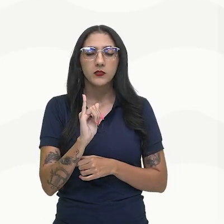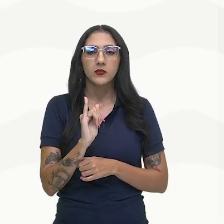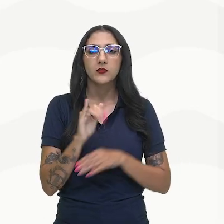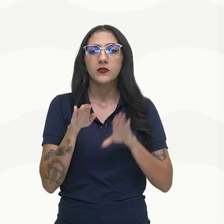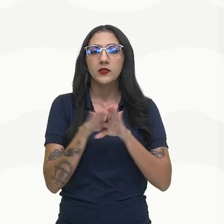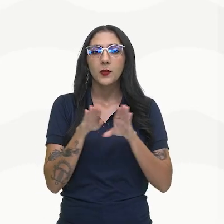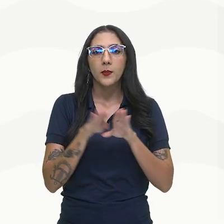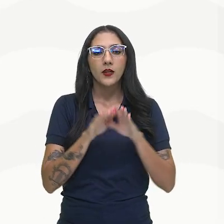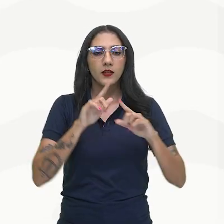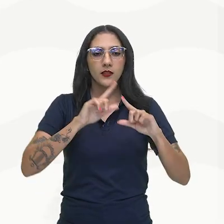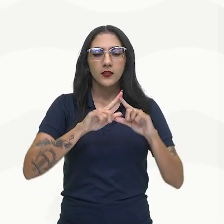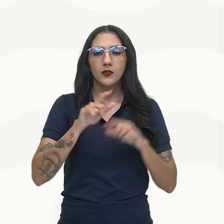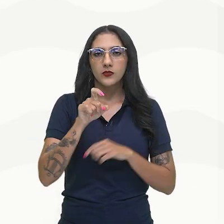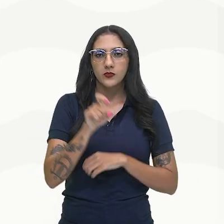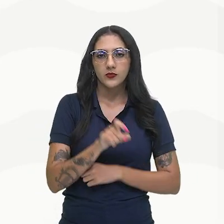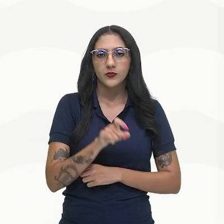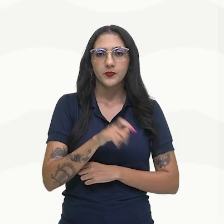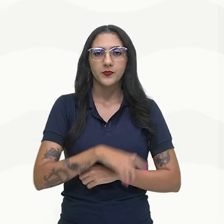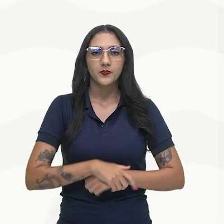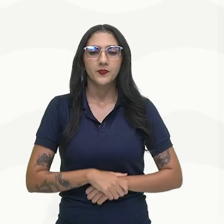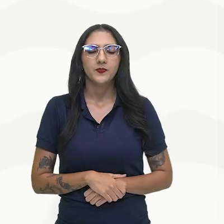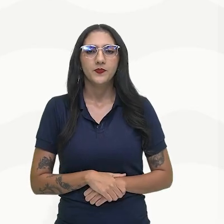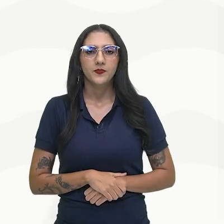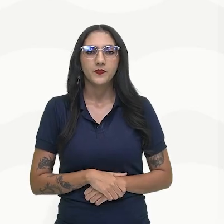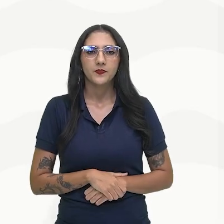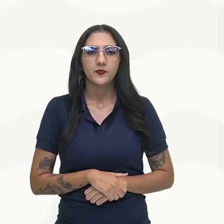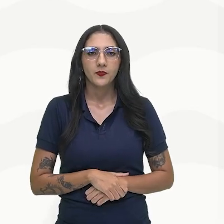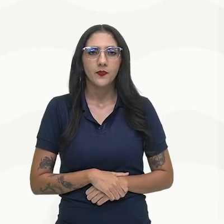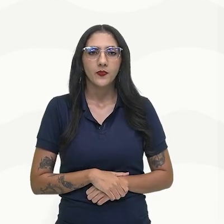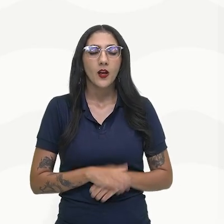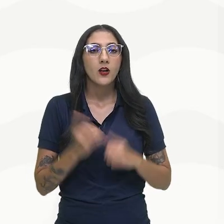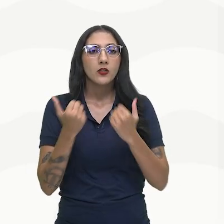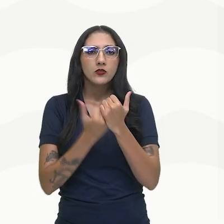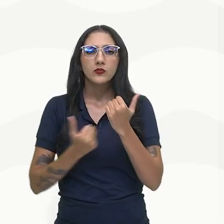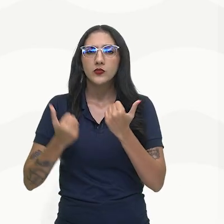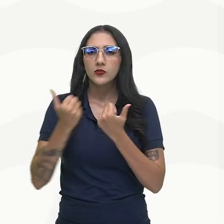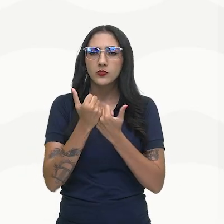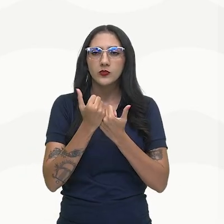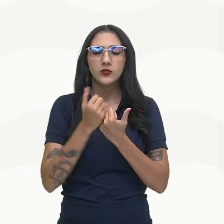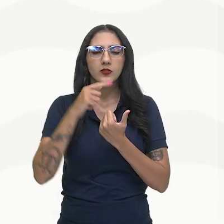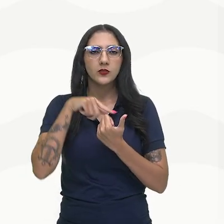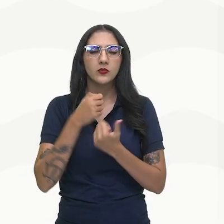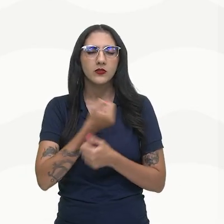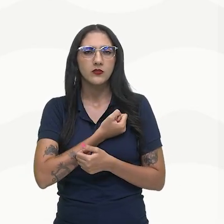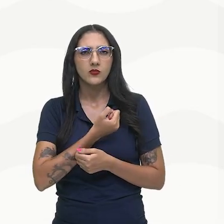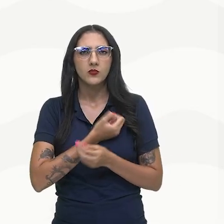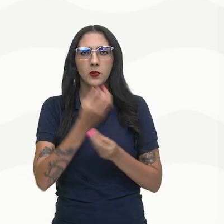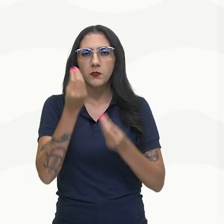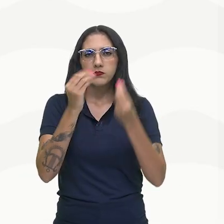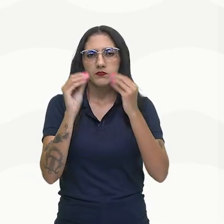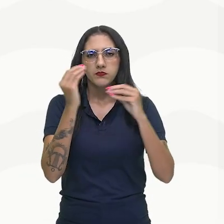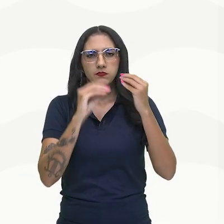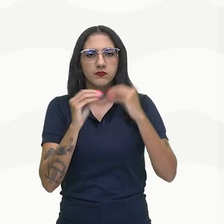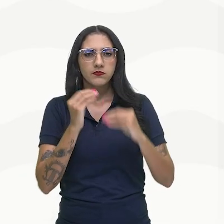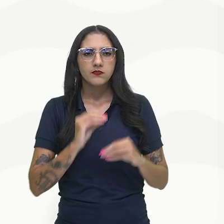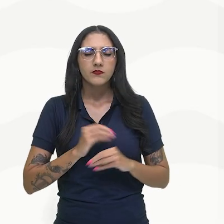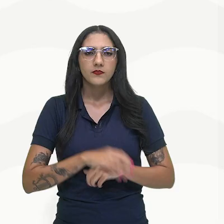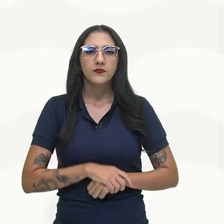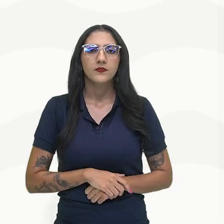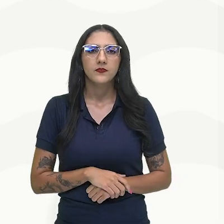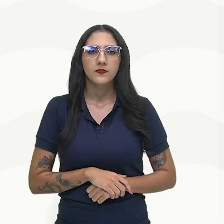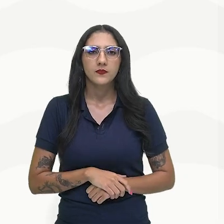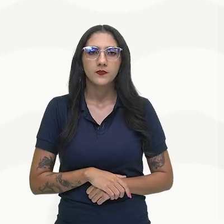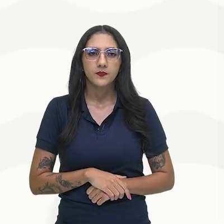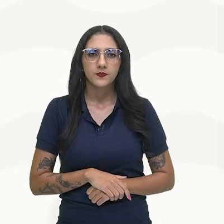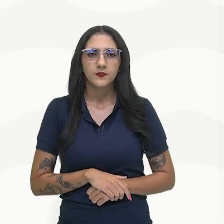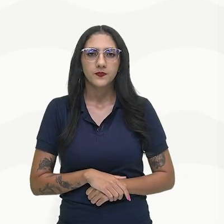y e por delta x. Então, substituindo esses valores, o que a gente vai ter aqui?